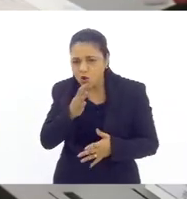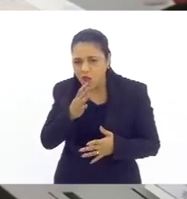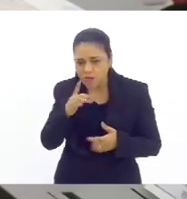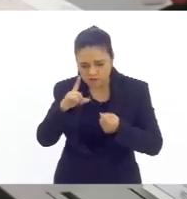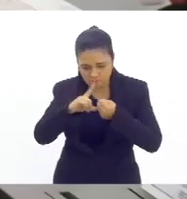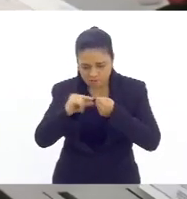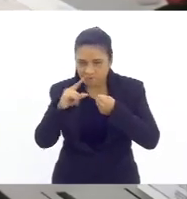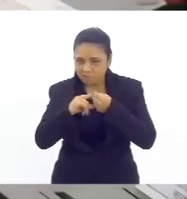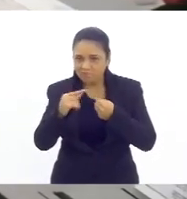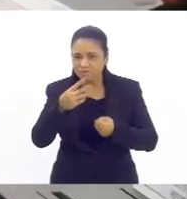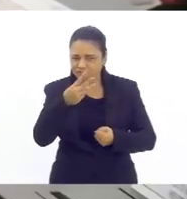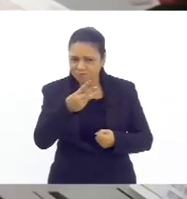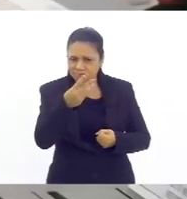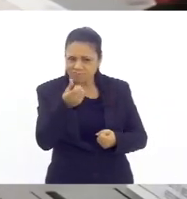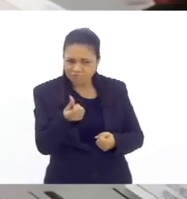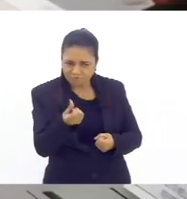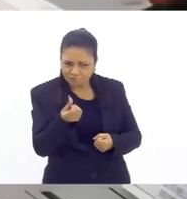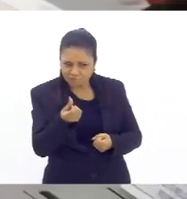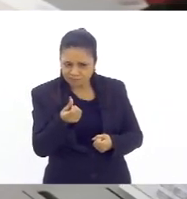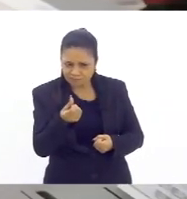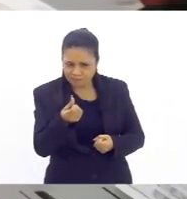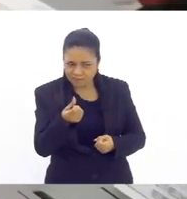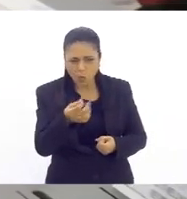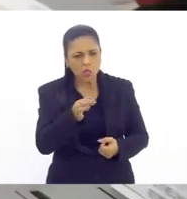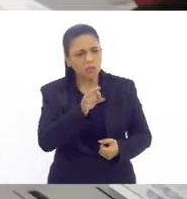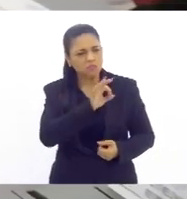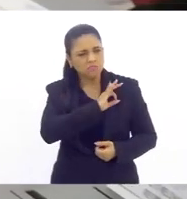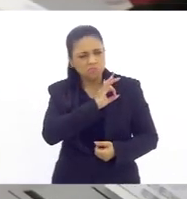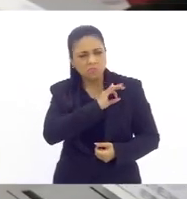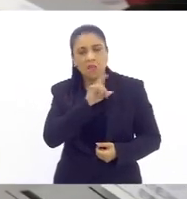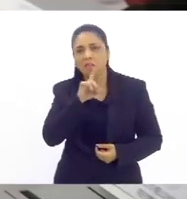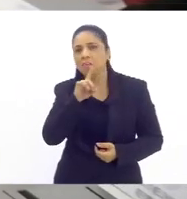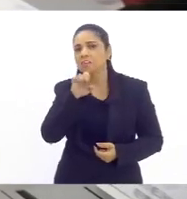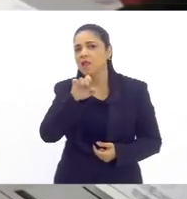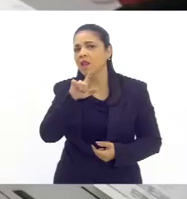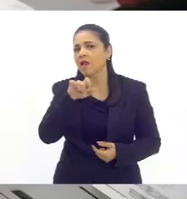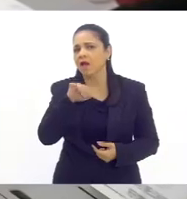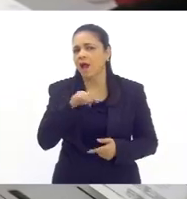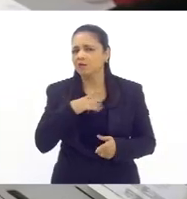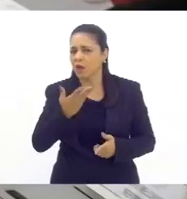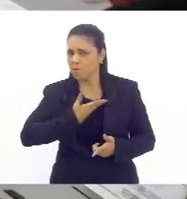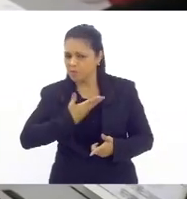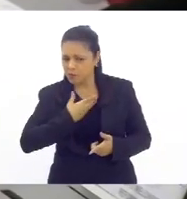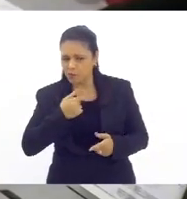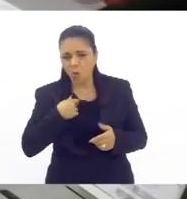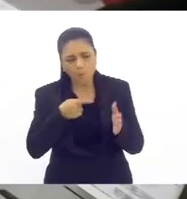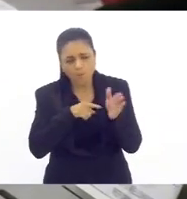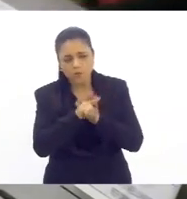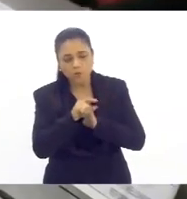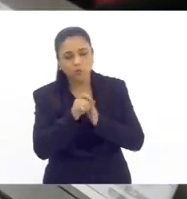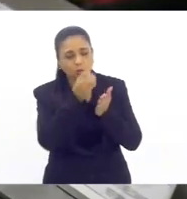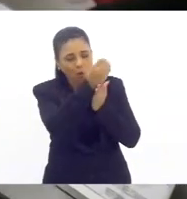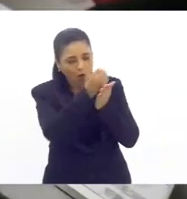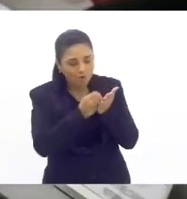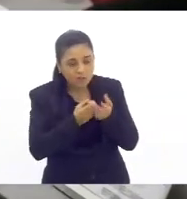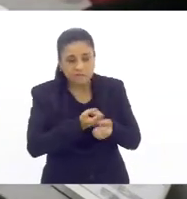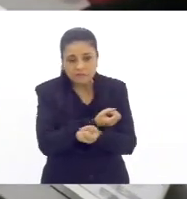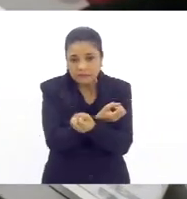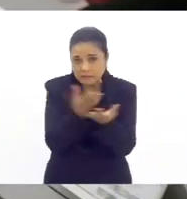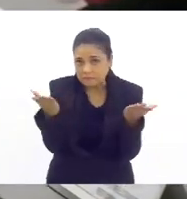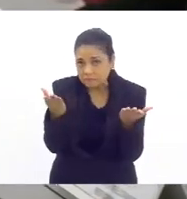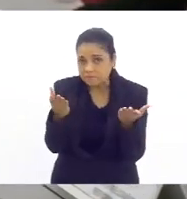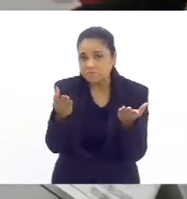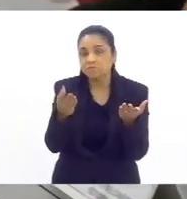36 todo mundo falou nunca viu na minha vida delegada amigo meu né então terminar isso encaminhar um ofício a todas essas entidades